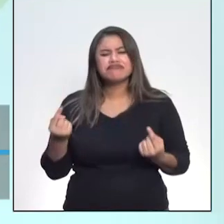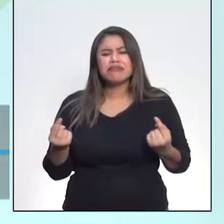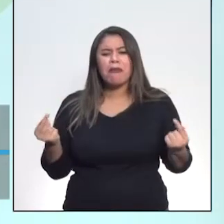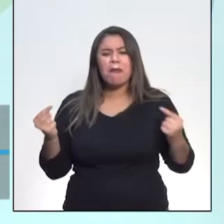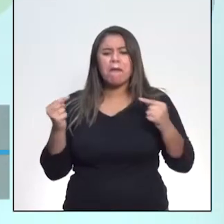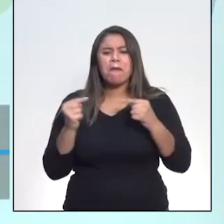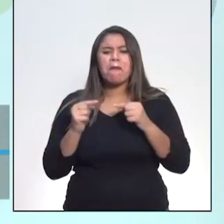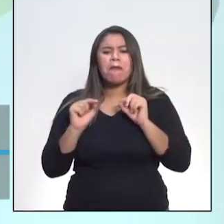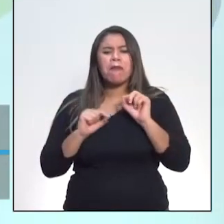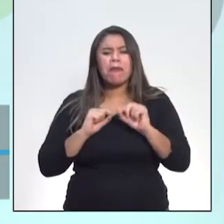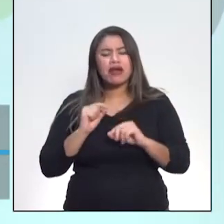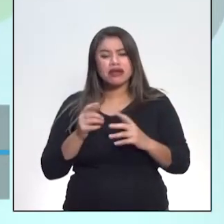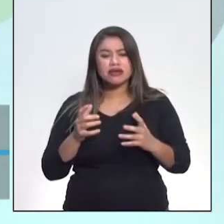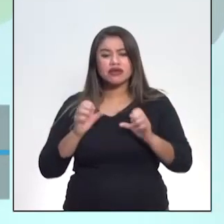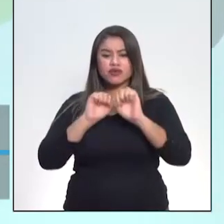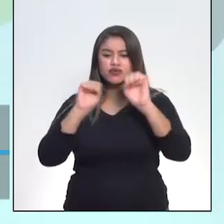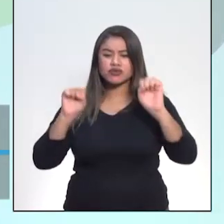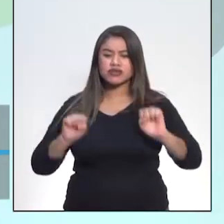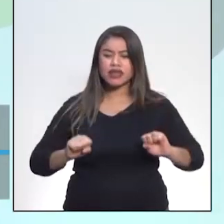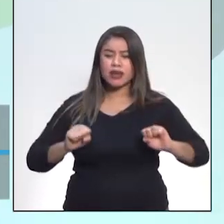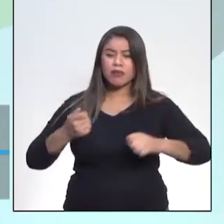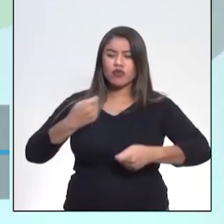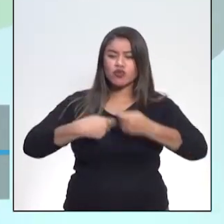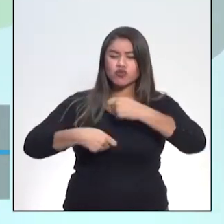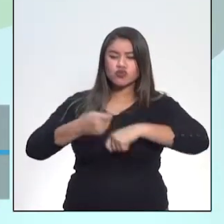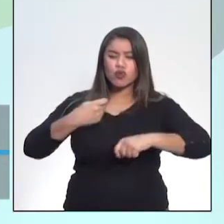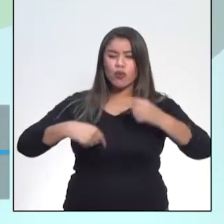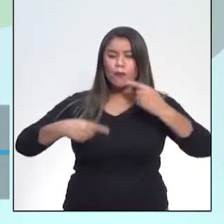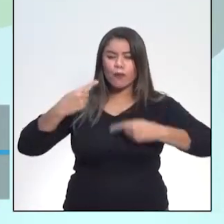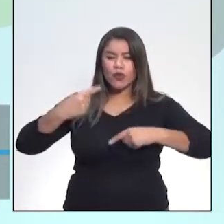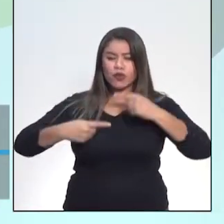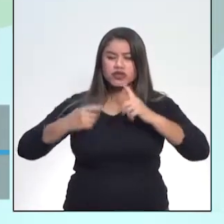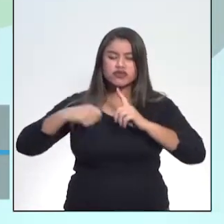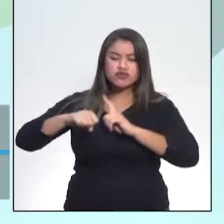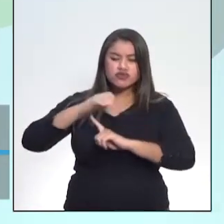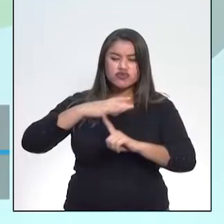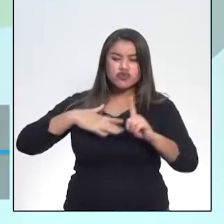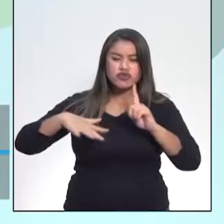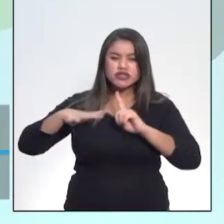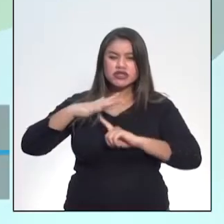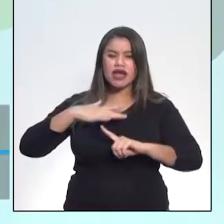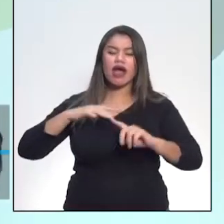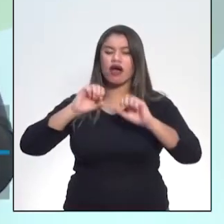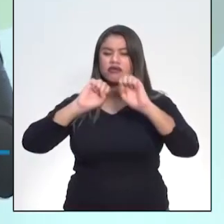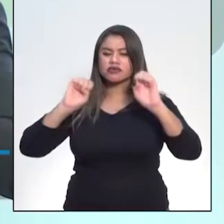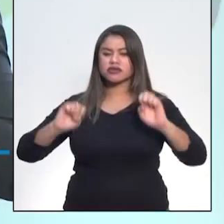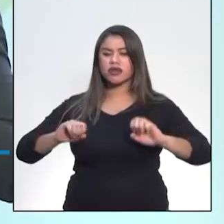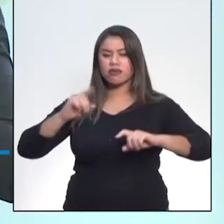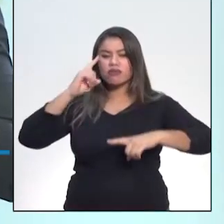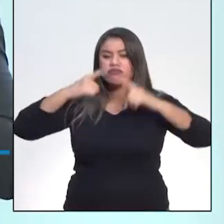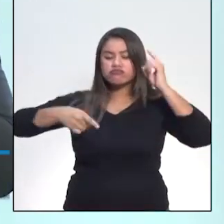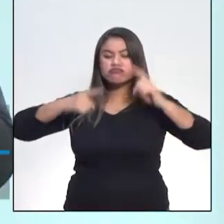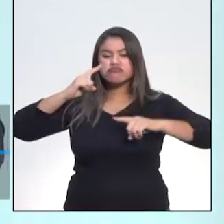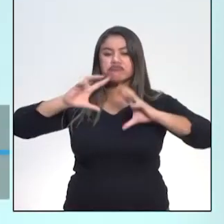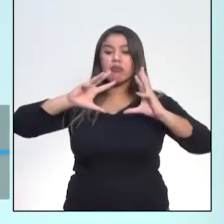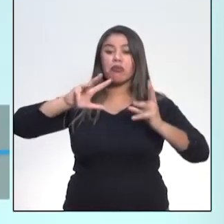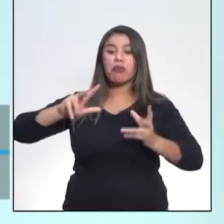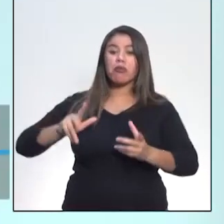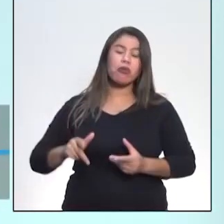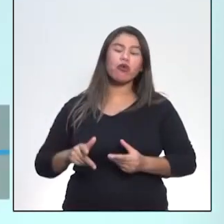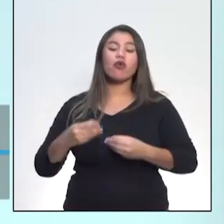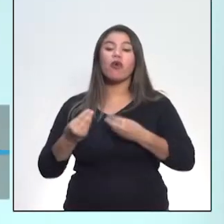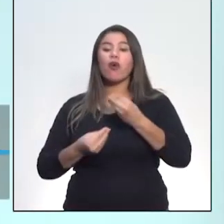econômico, político e social, que é o sistema reinante em praticamente o mundo inteiro, como